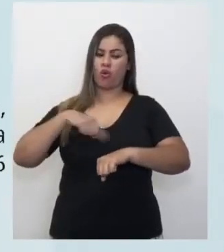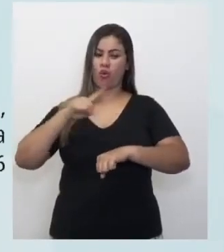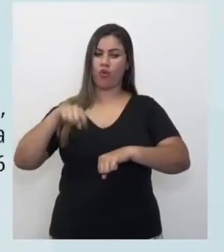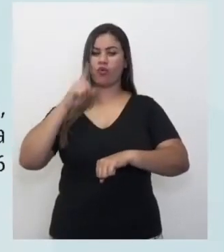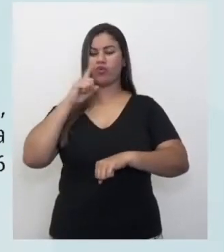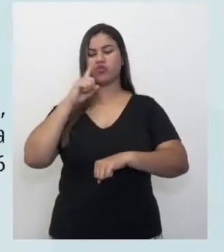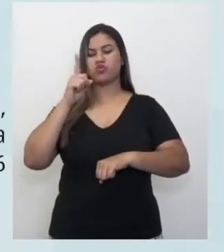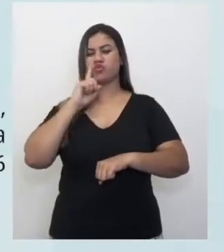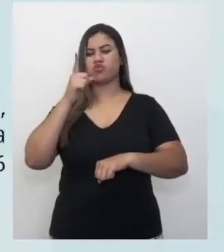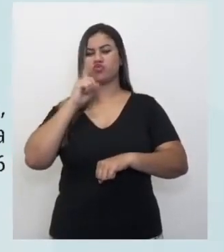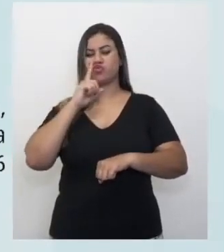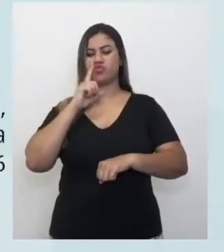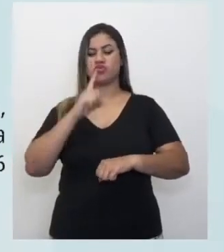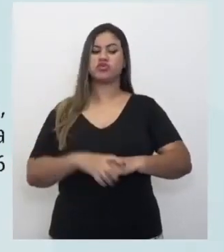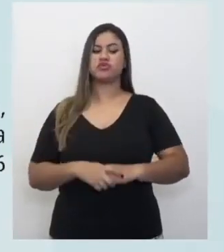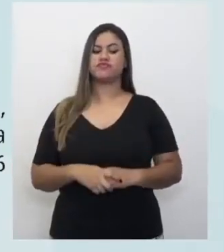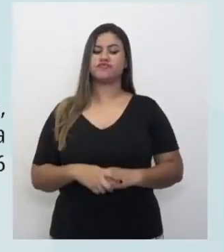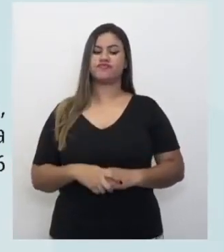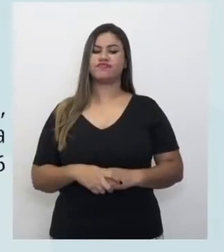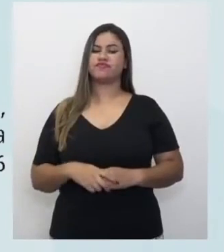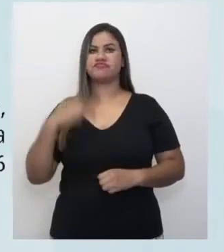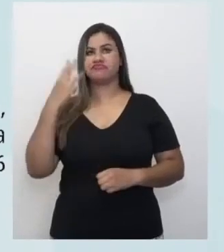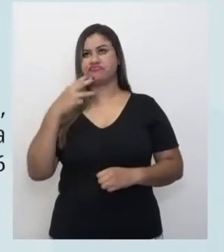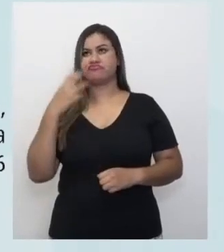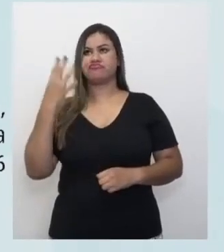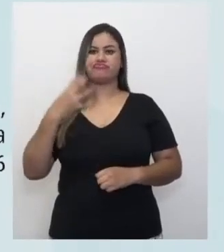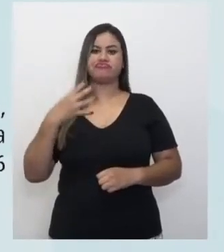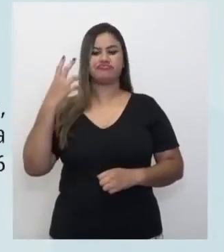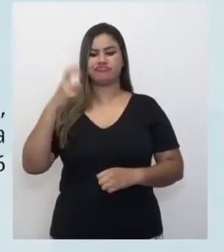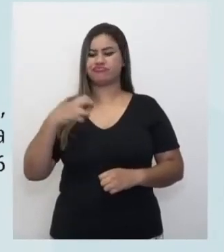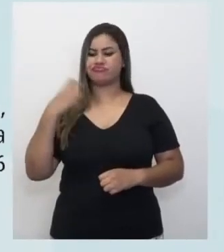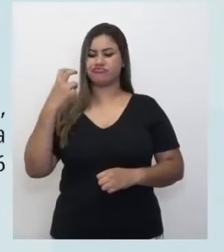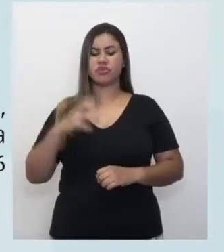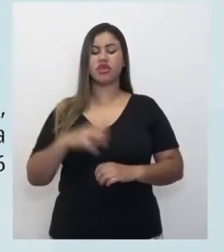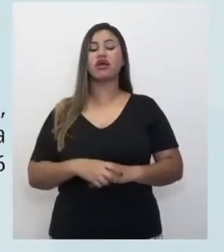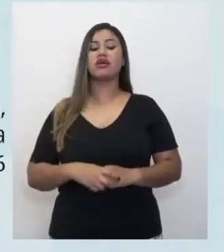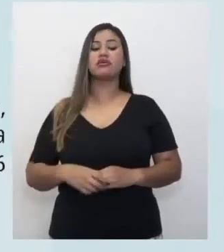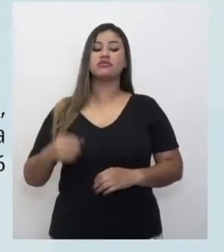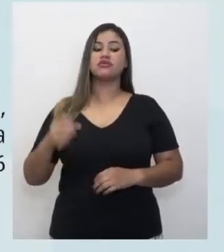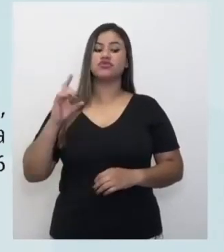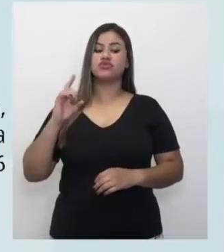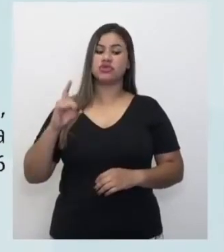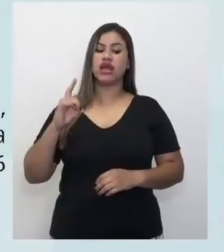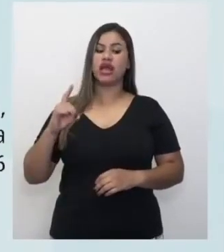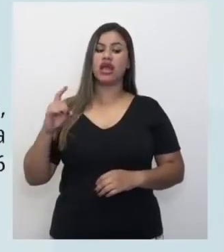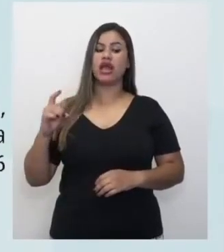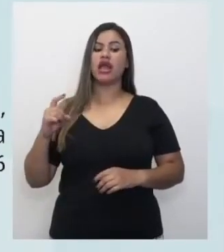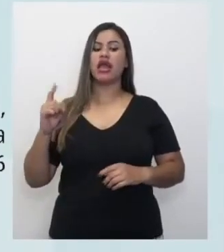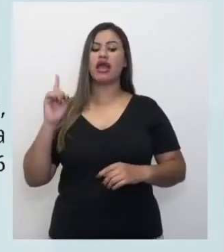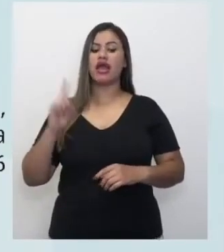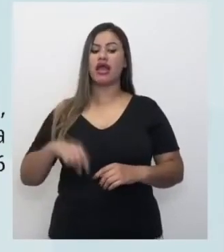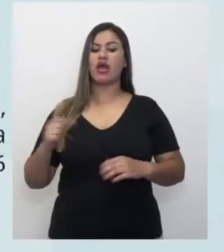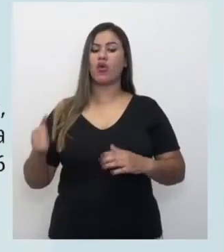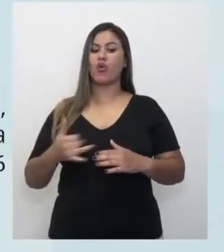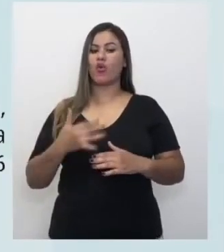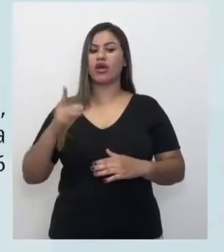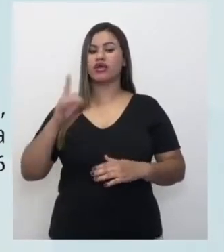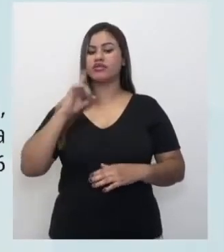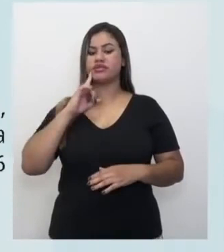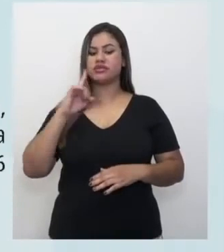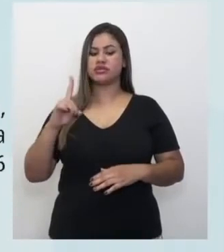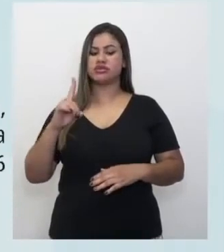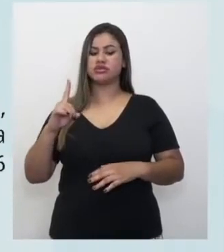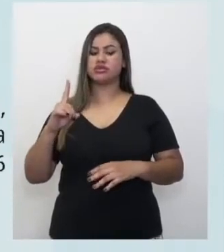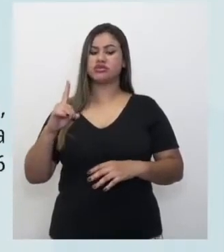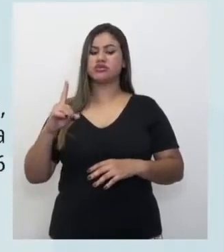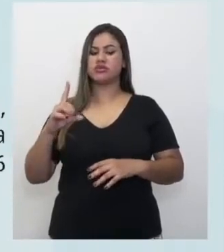lá ligado por dia. Ah, ele fica 3 horas, 4 horas, 5 horas por dia. E o D é a quantidade de dias que você está querendo calcular esse